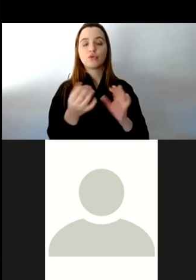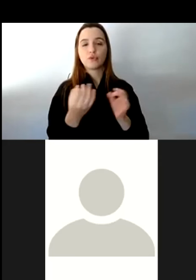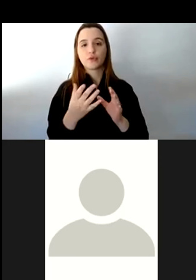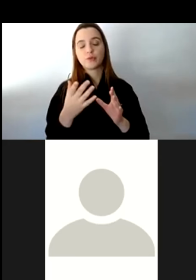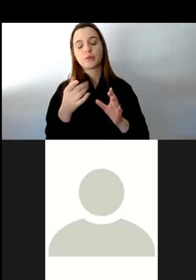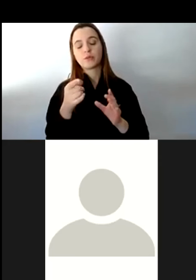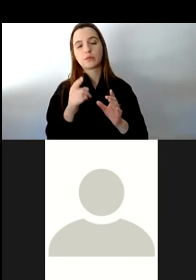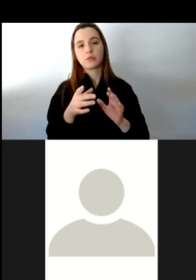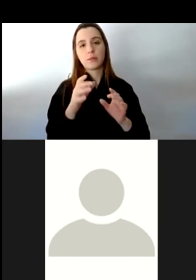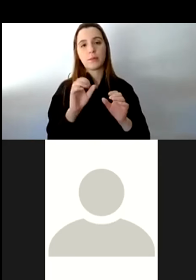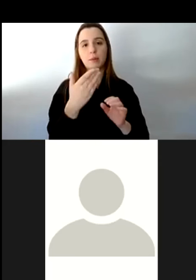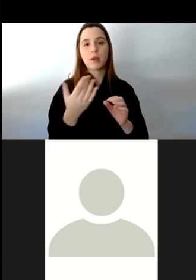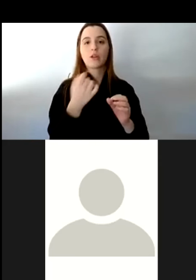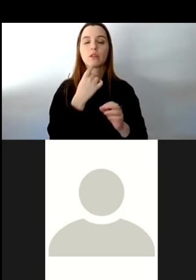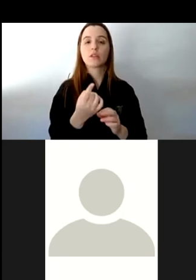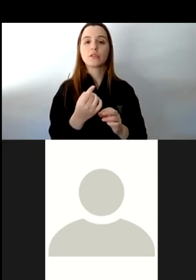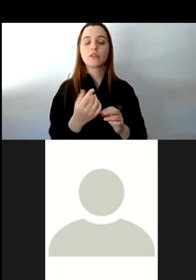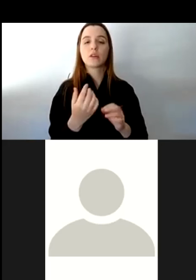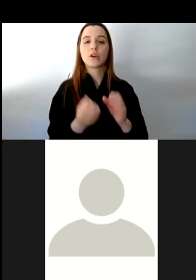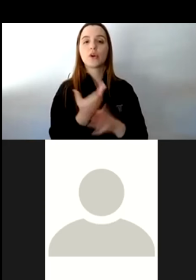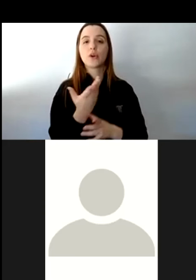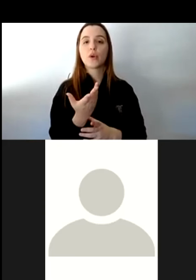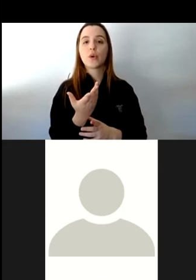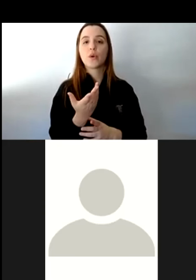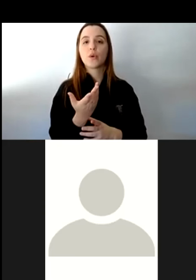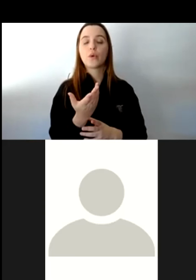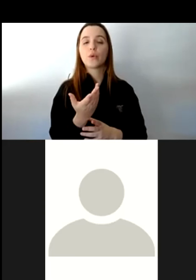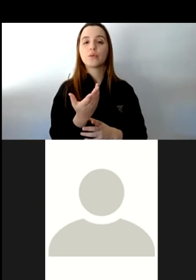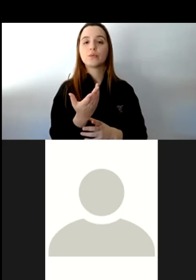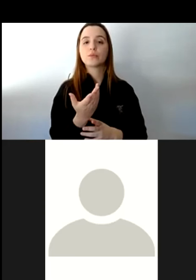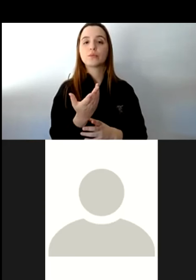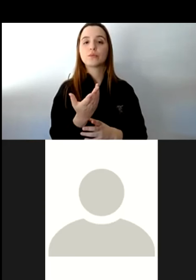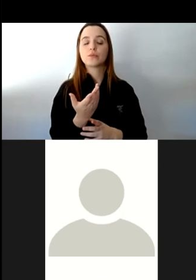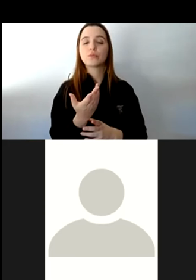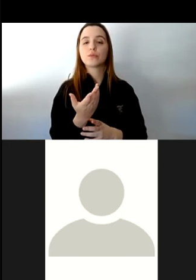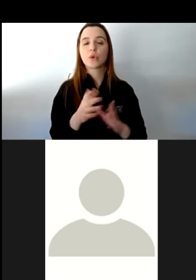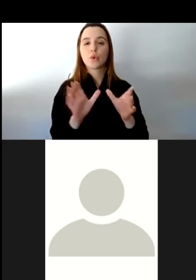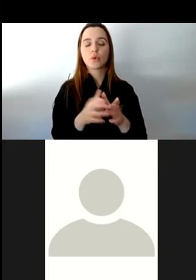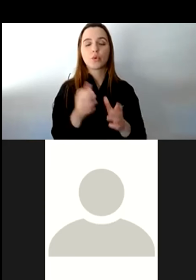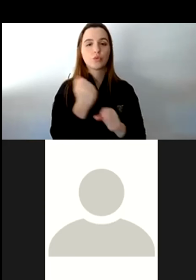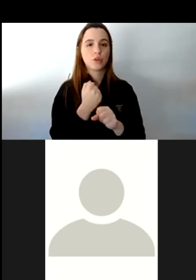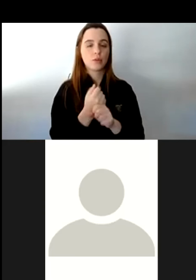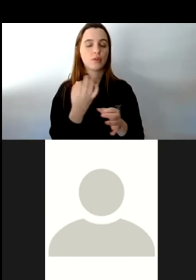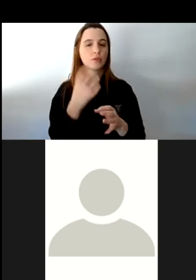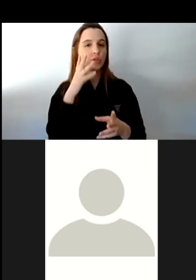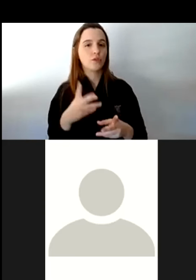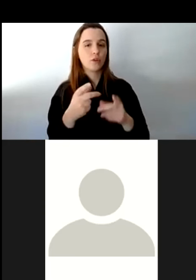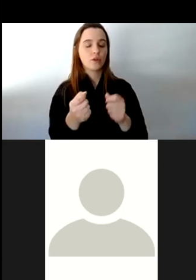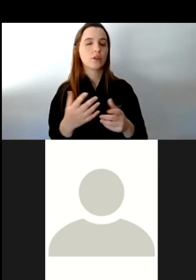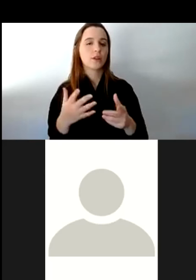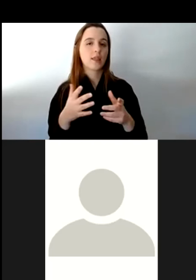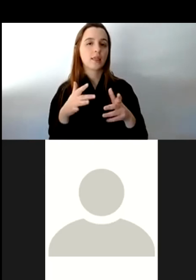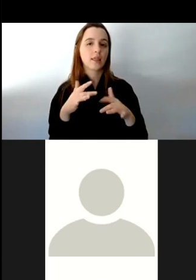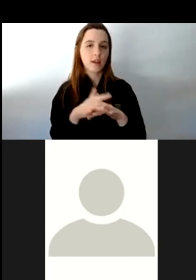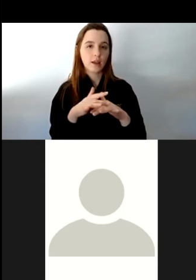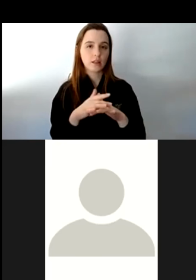grupo de trabalho para proceder ao desenvolvimento da rede dos centros da excelência, então considerados